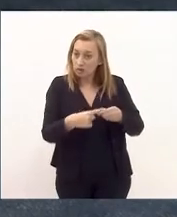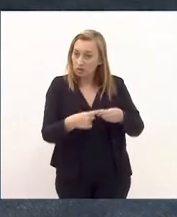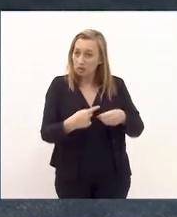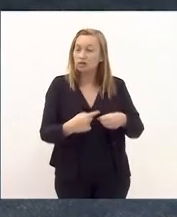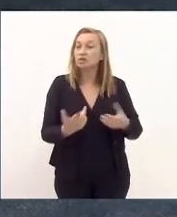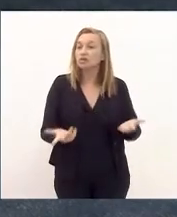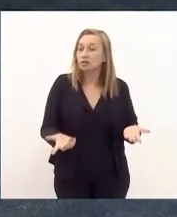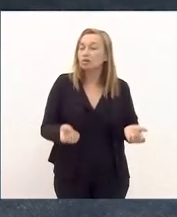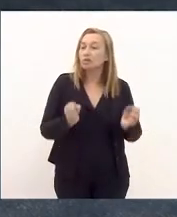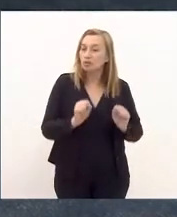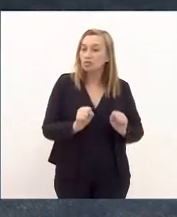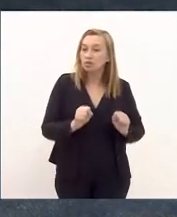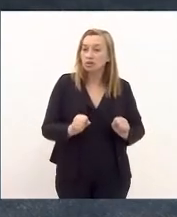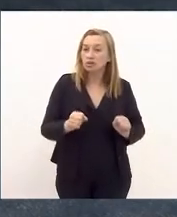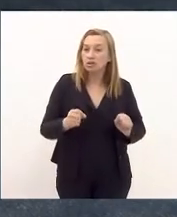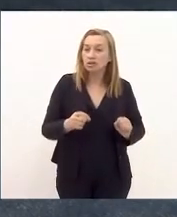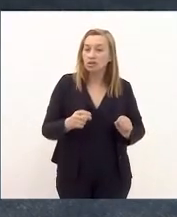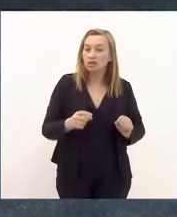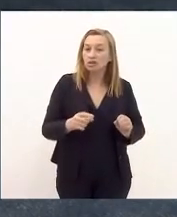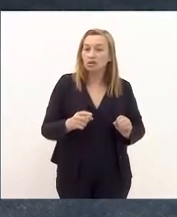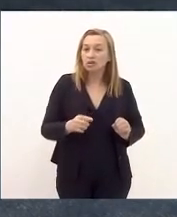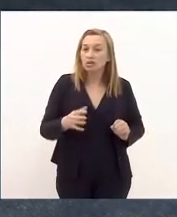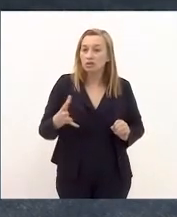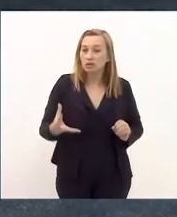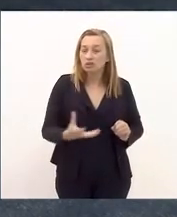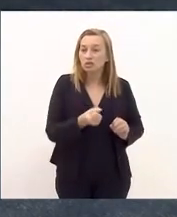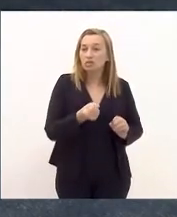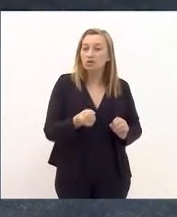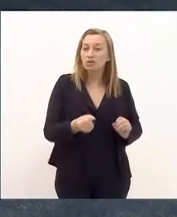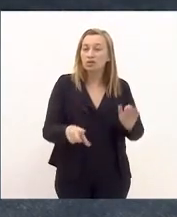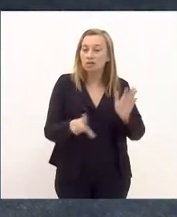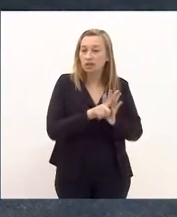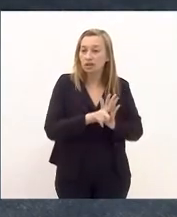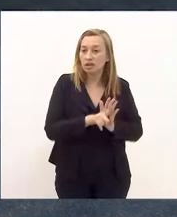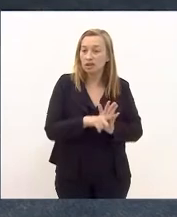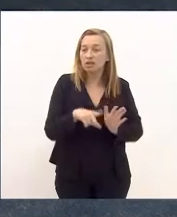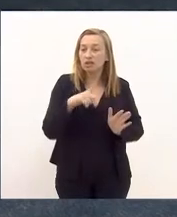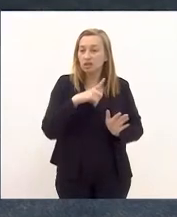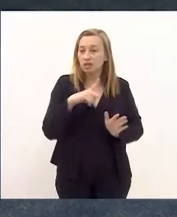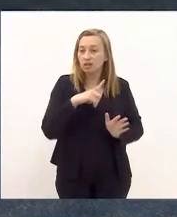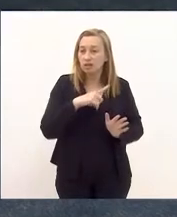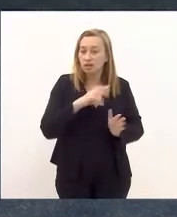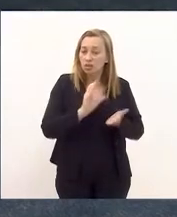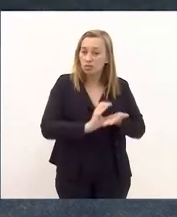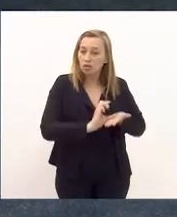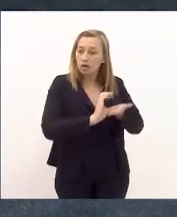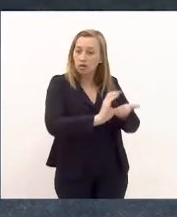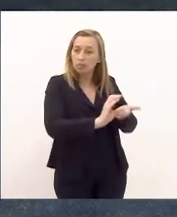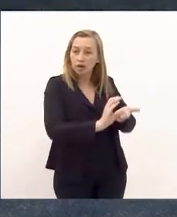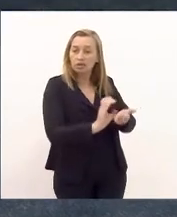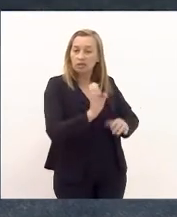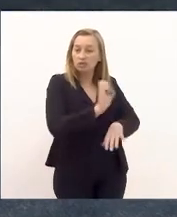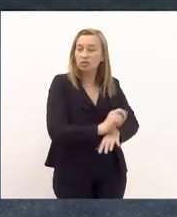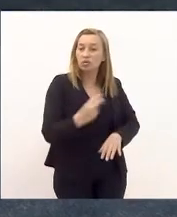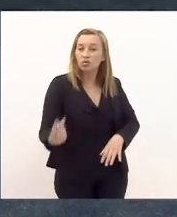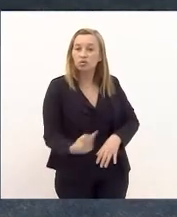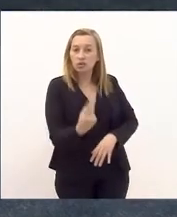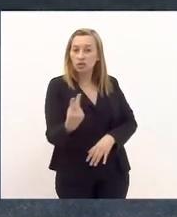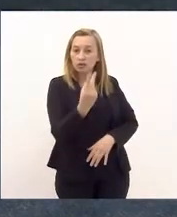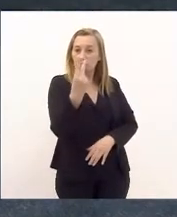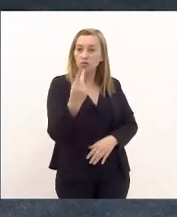aí talvez resgatar essa lei e ter esse repasse, ou um repasse estadual, que valorize